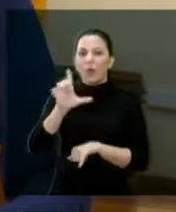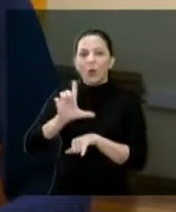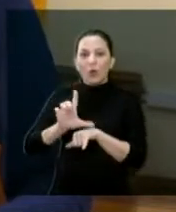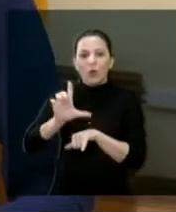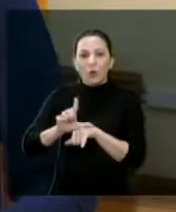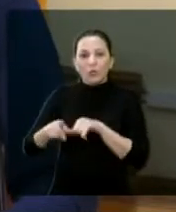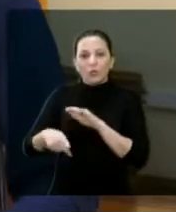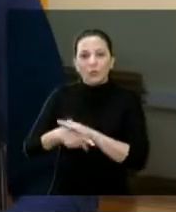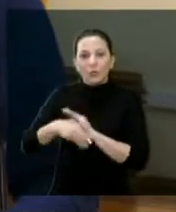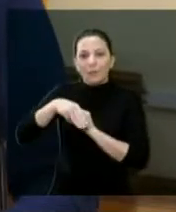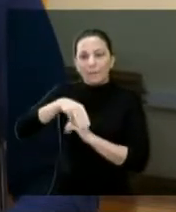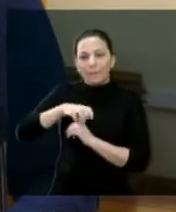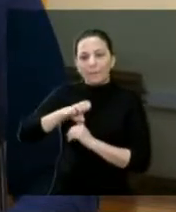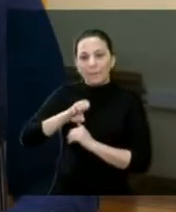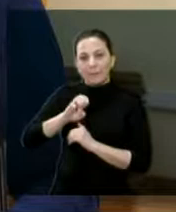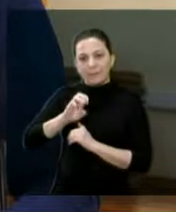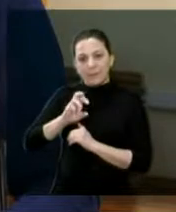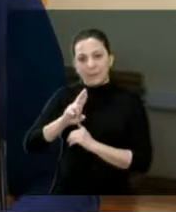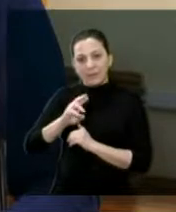lar, que hoje não existe.